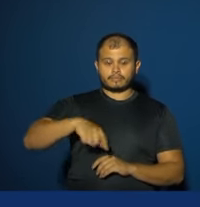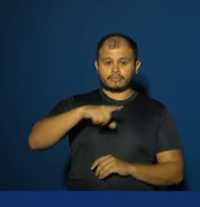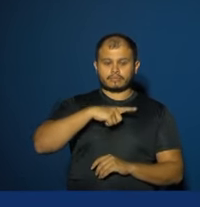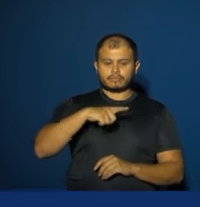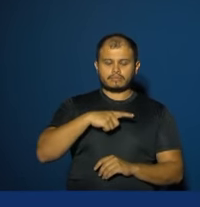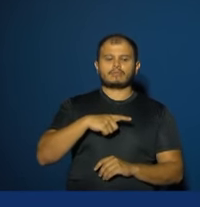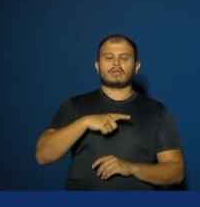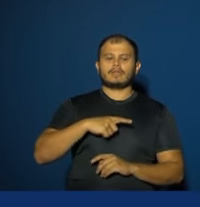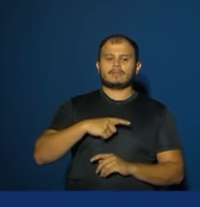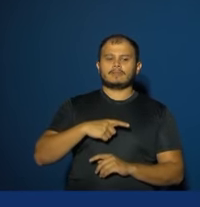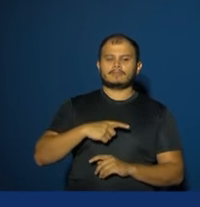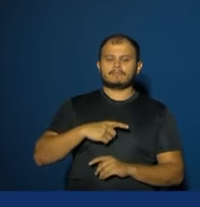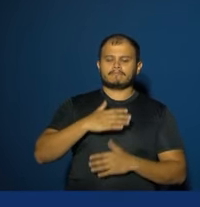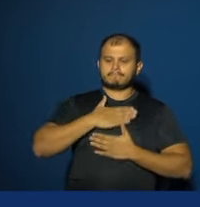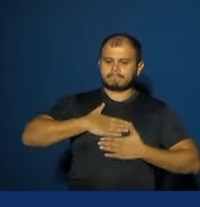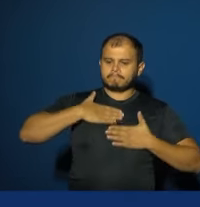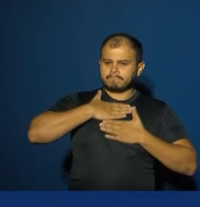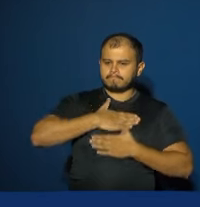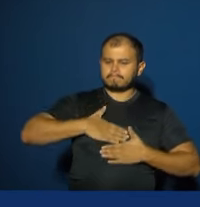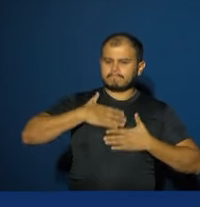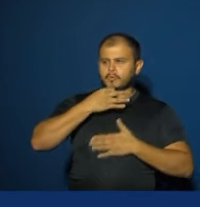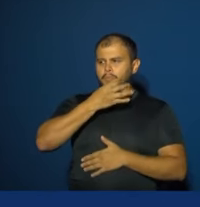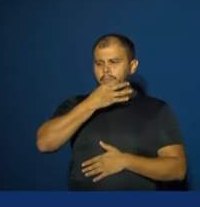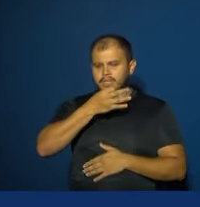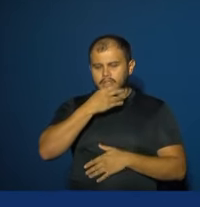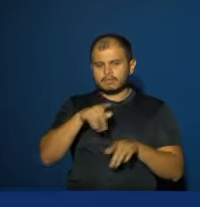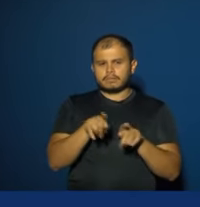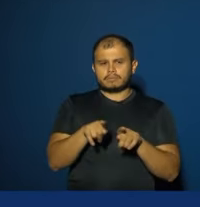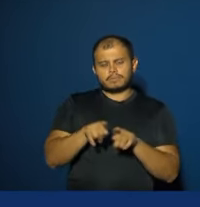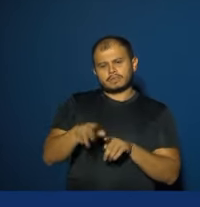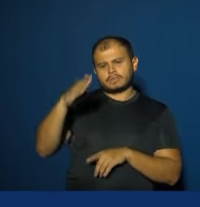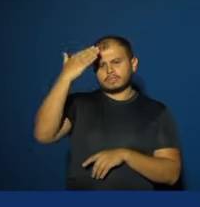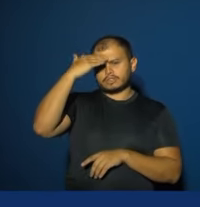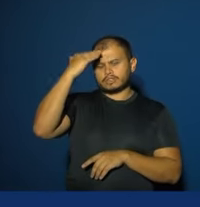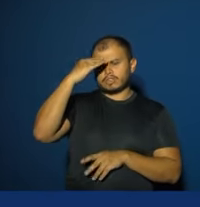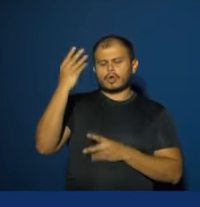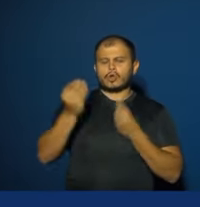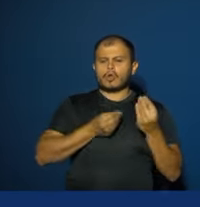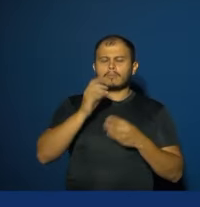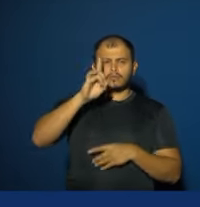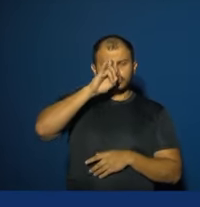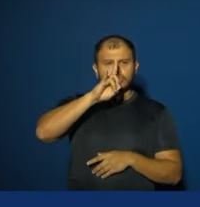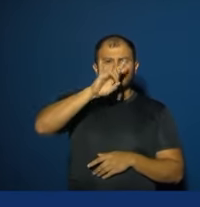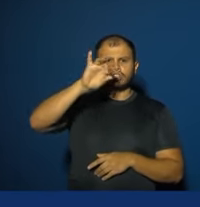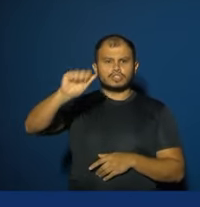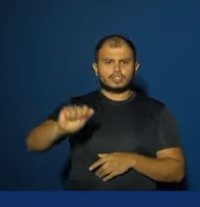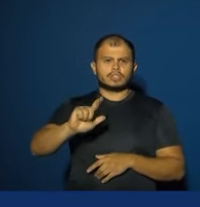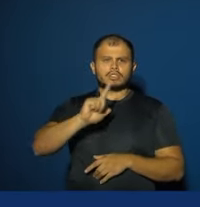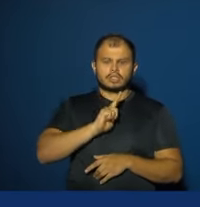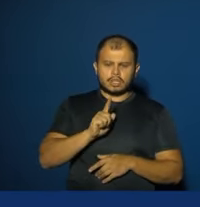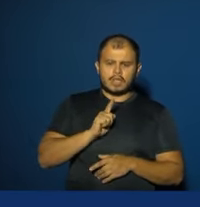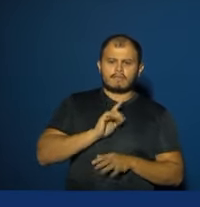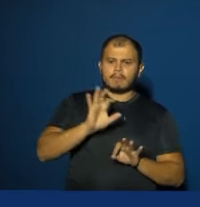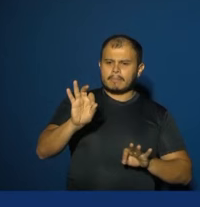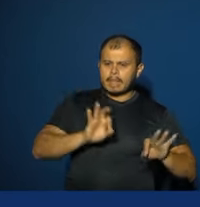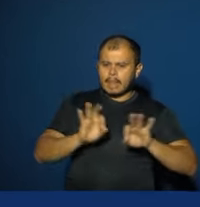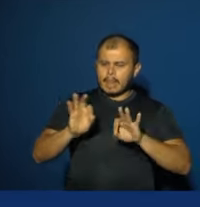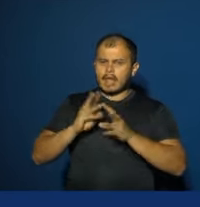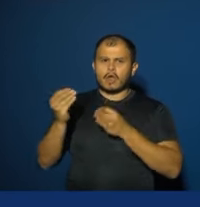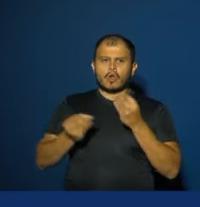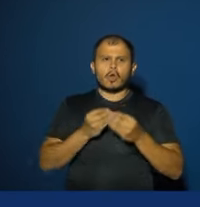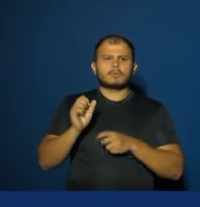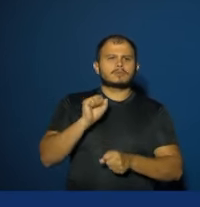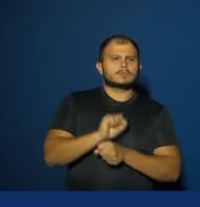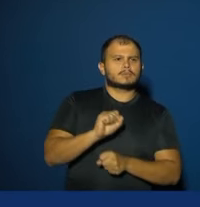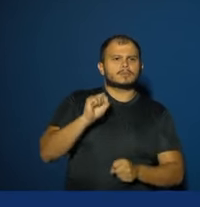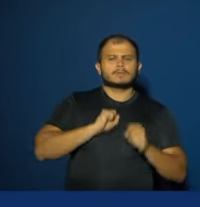da opini do entendimento de como aquele como aquele di foi montado como é que as palavras estão esperadas ou como é